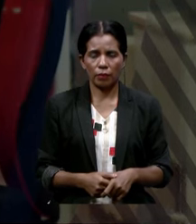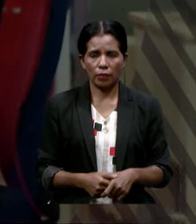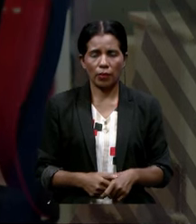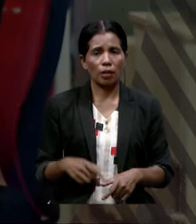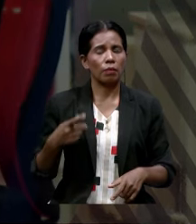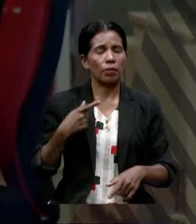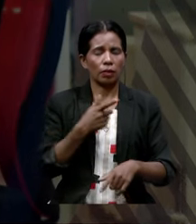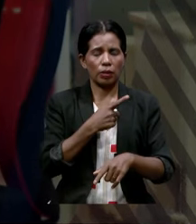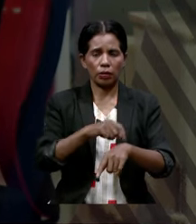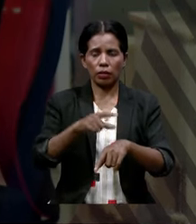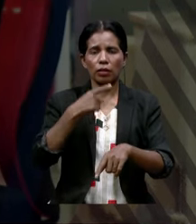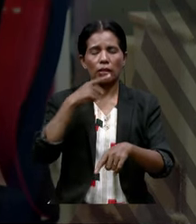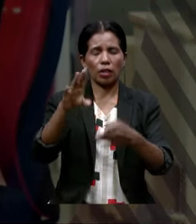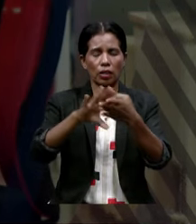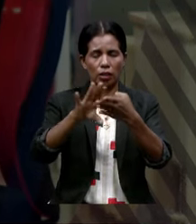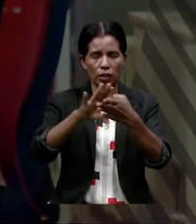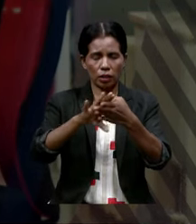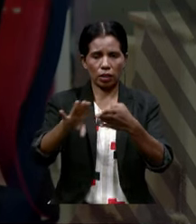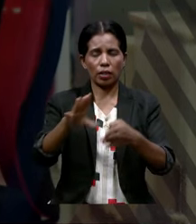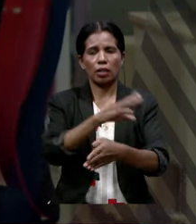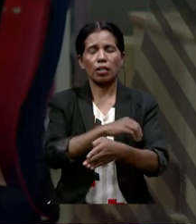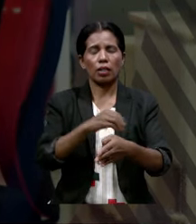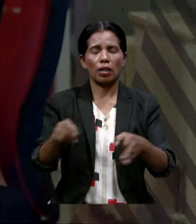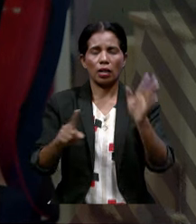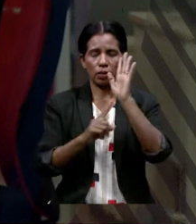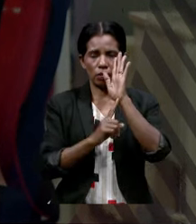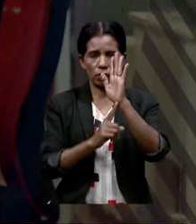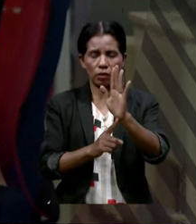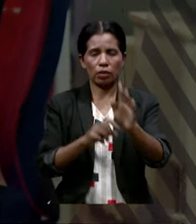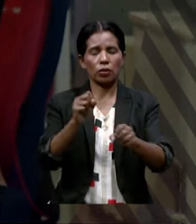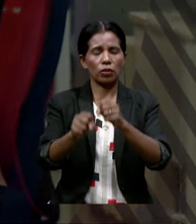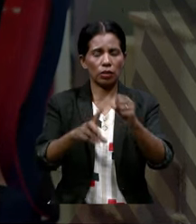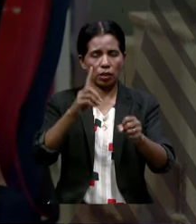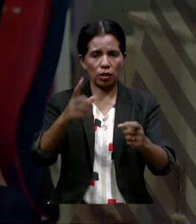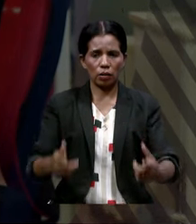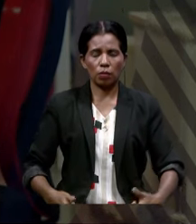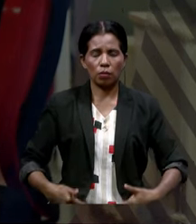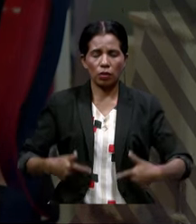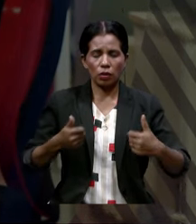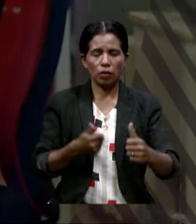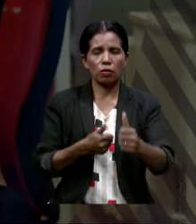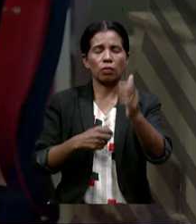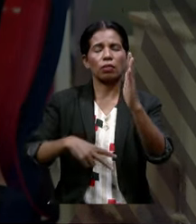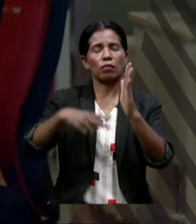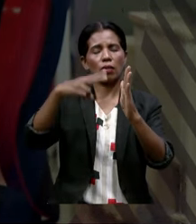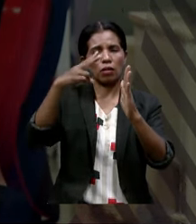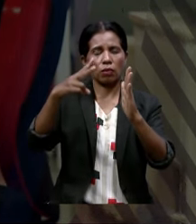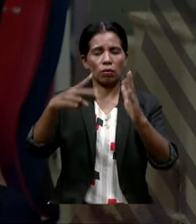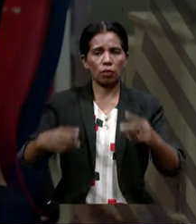Parlamento Nacional considera a Carta Pastoral 7 no dar alerta à ideia à sociedade moristuir valor humano no